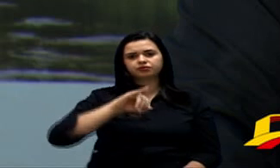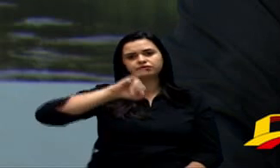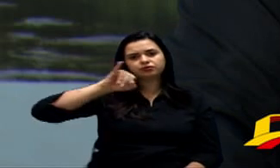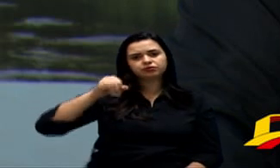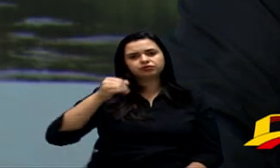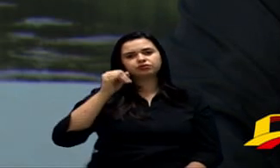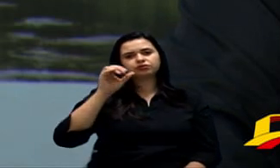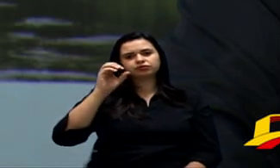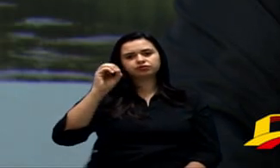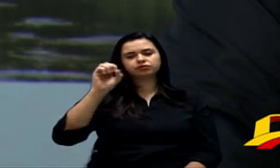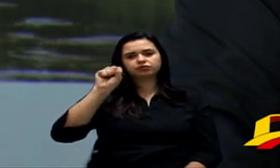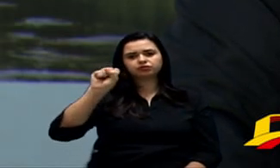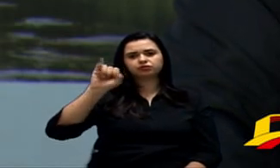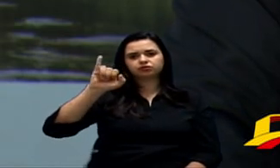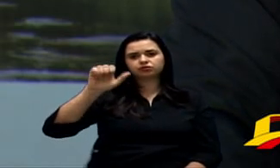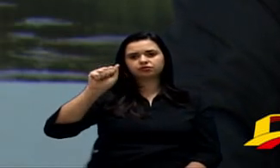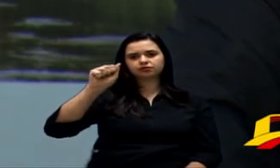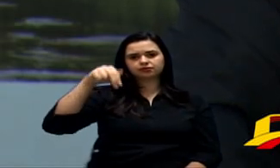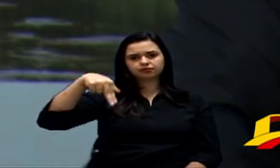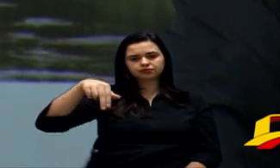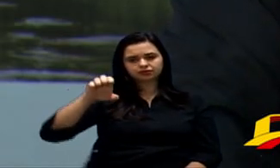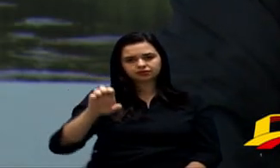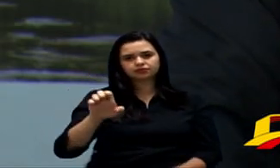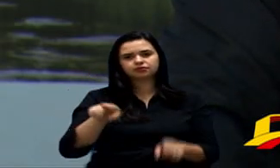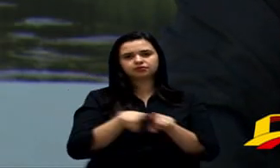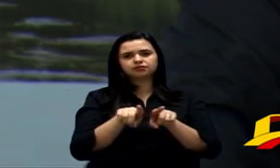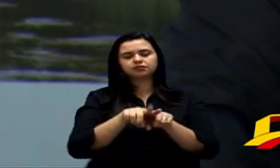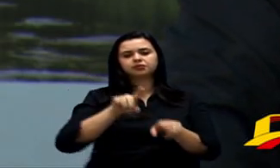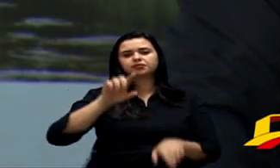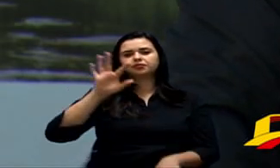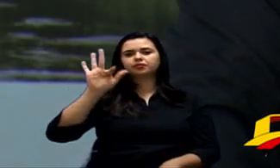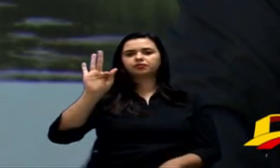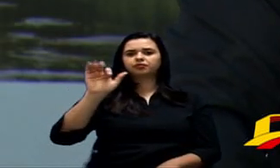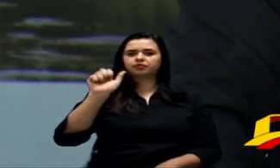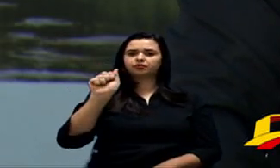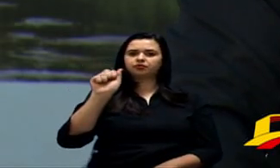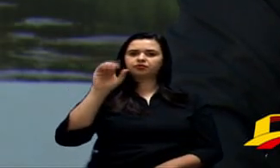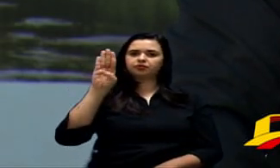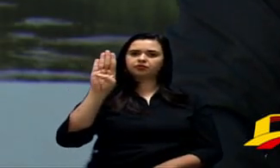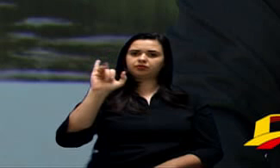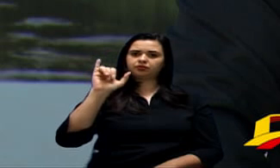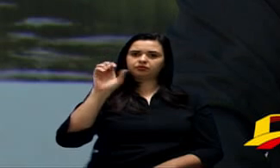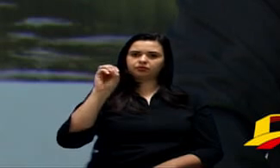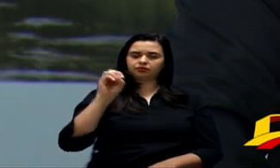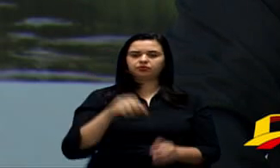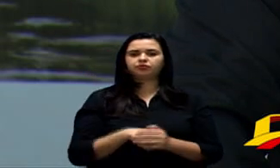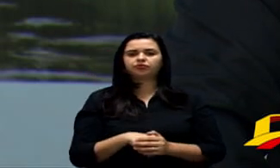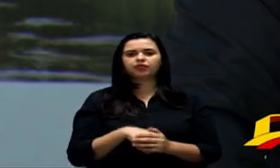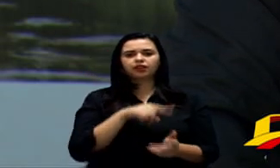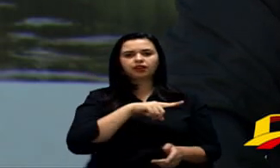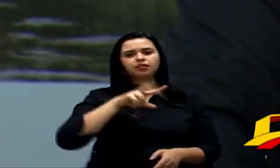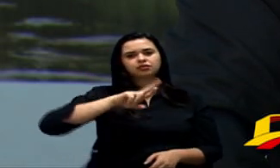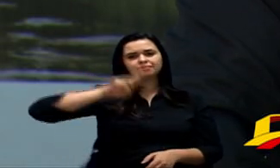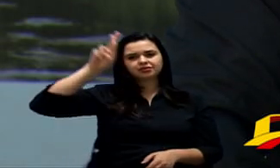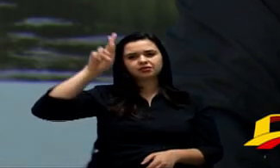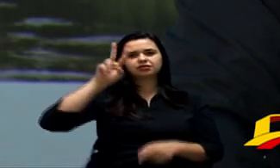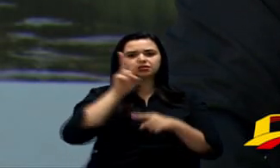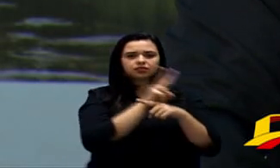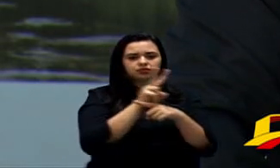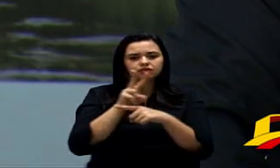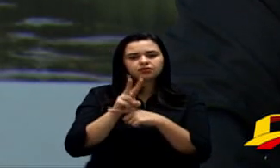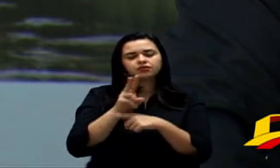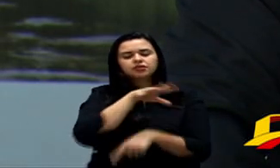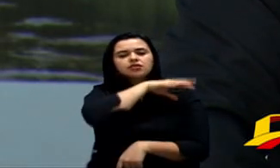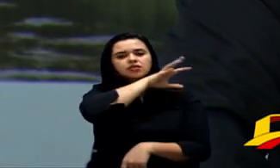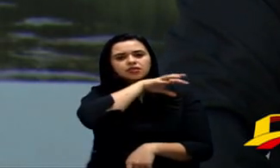Josiane, a Josi, o Fábio, a Josi, que é chefe de divisão do bem-estar animal, o Fábio, que é gestor do